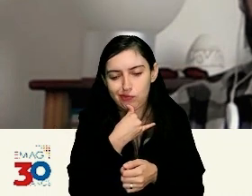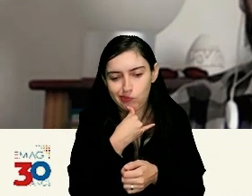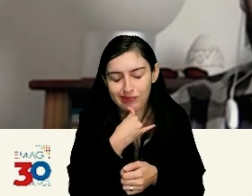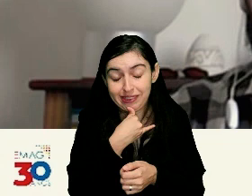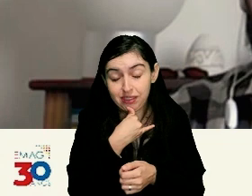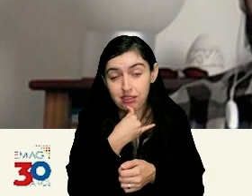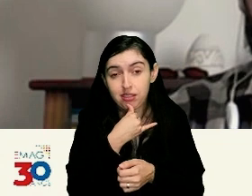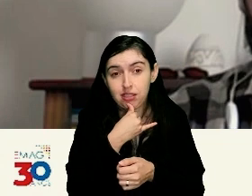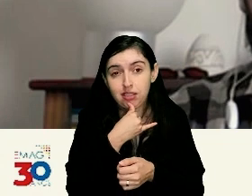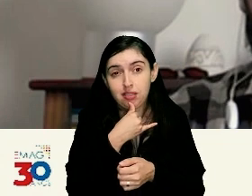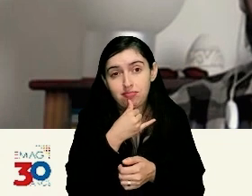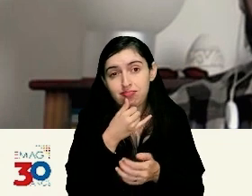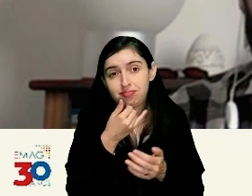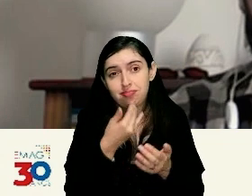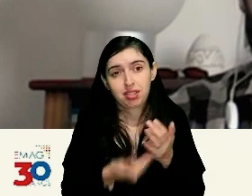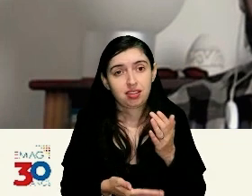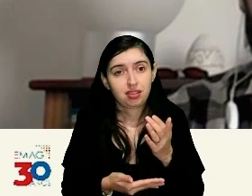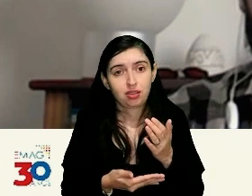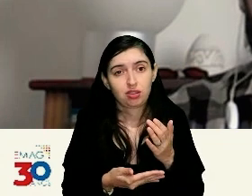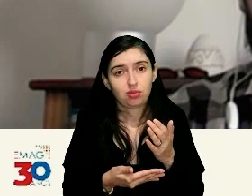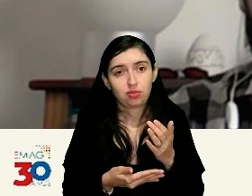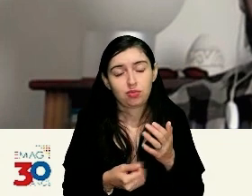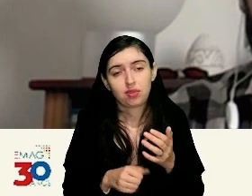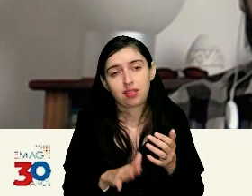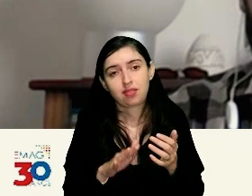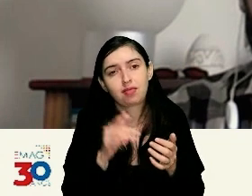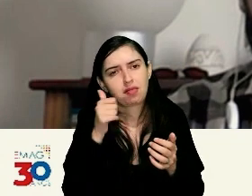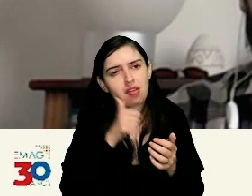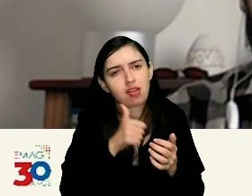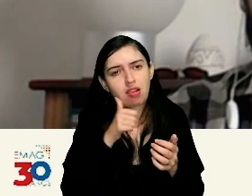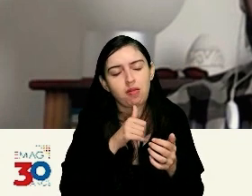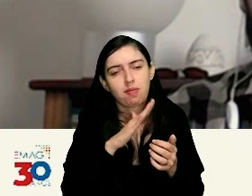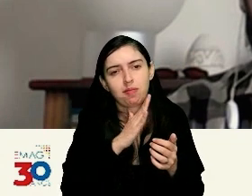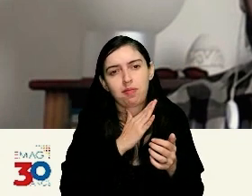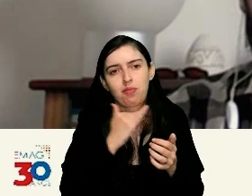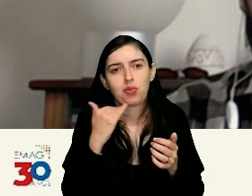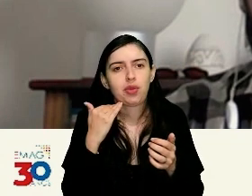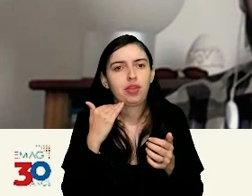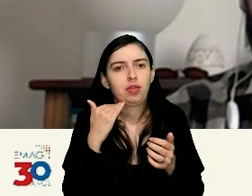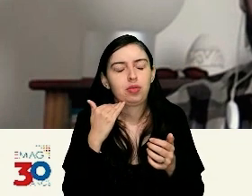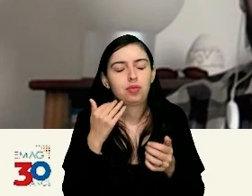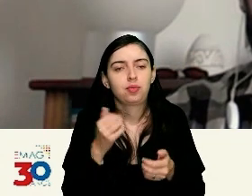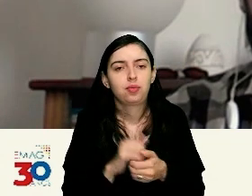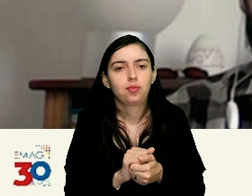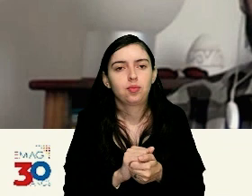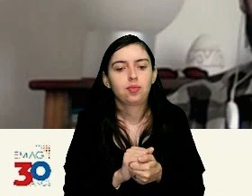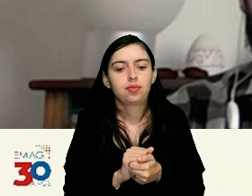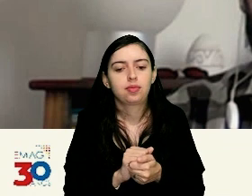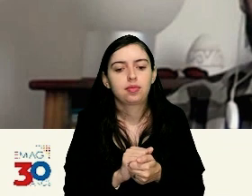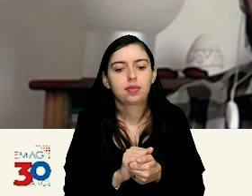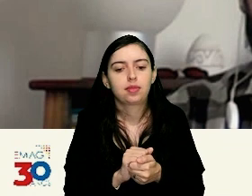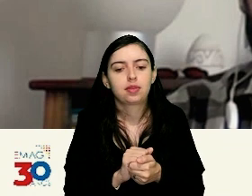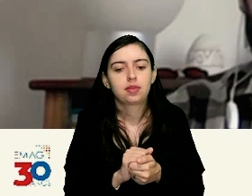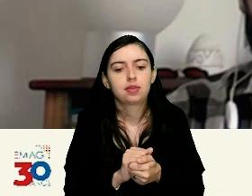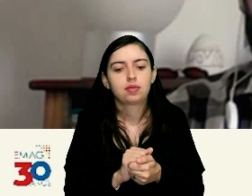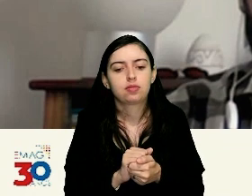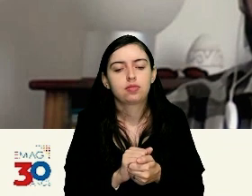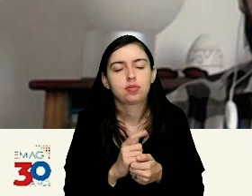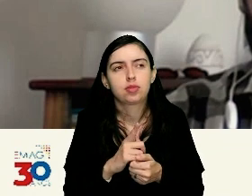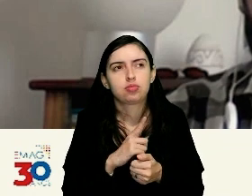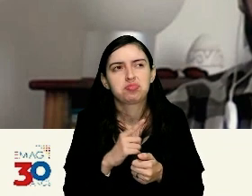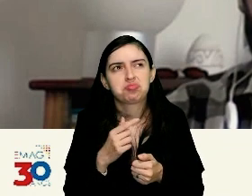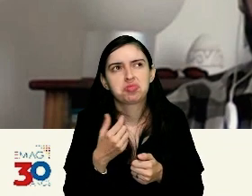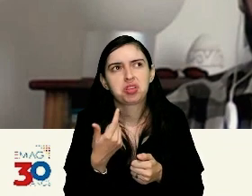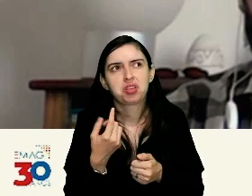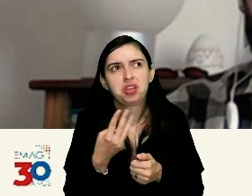perdeu essa batalha, né? Ela faleceu. E nessa época eu estava com 37